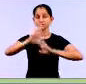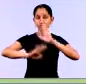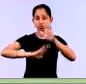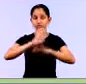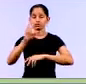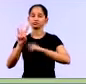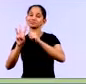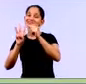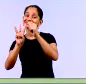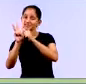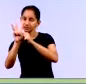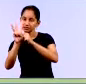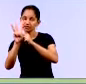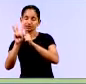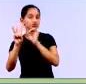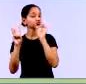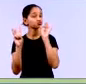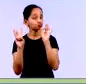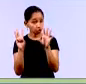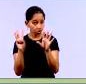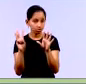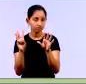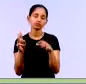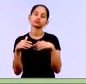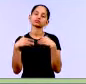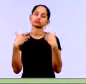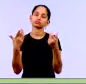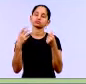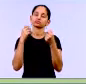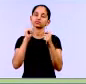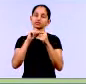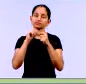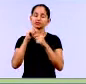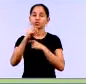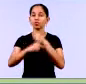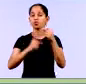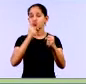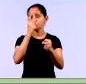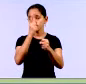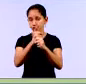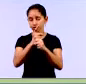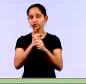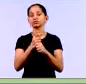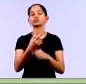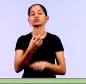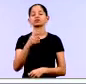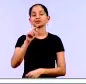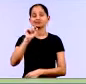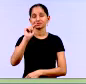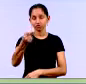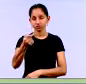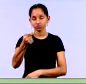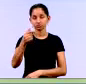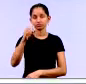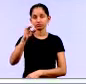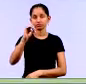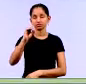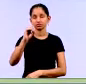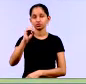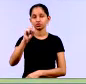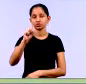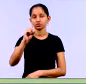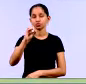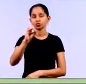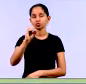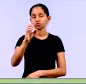vou dividir esse valor aqui no correspondente ano. Então, observe que é 7.800.